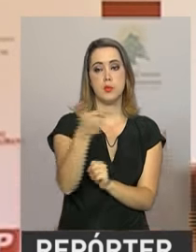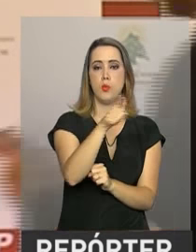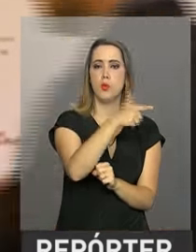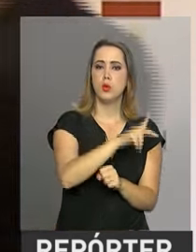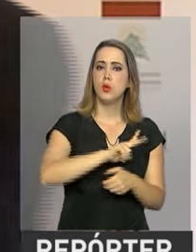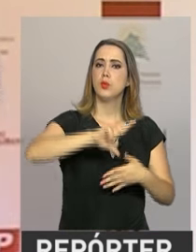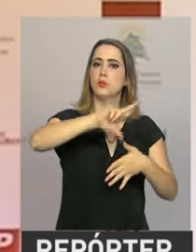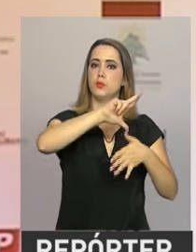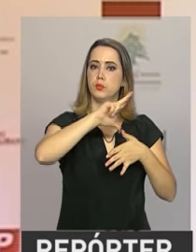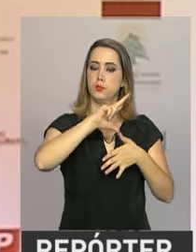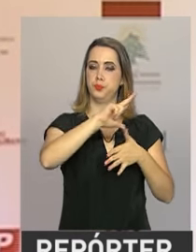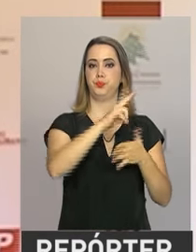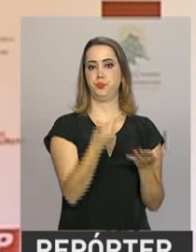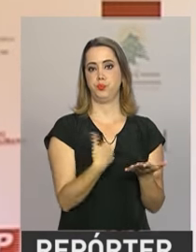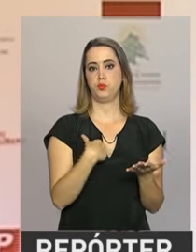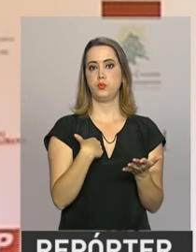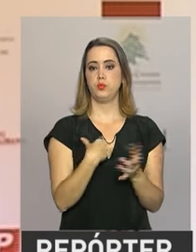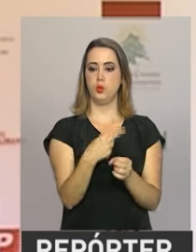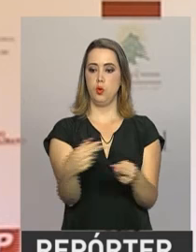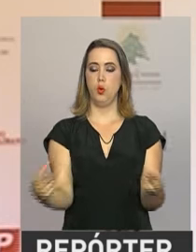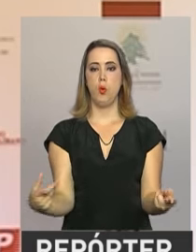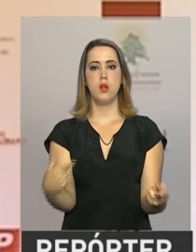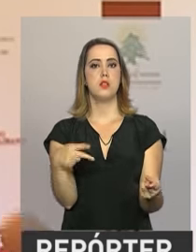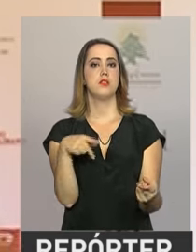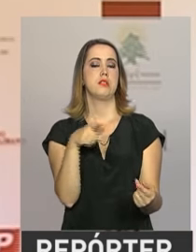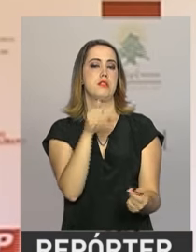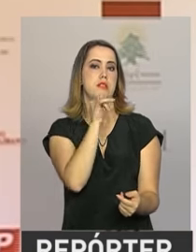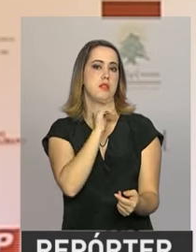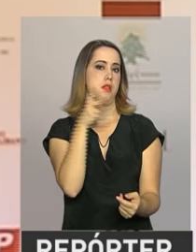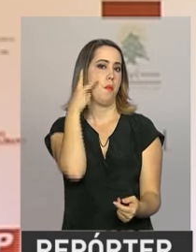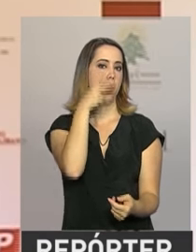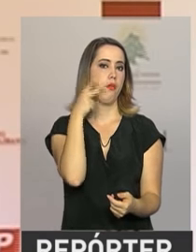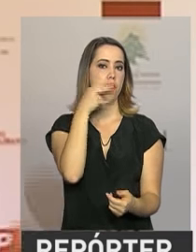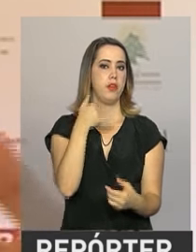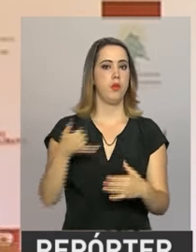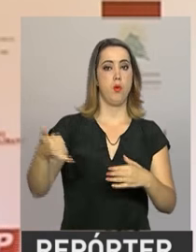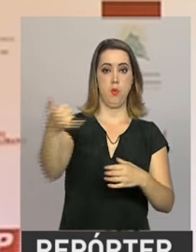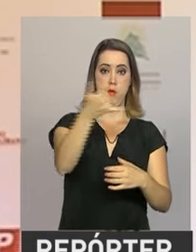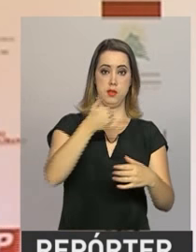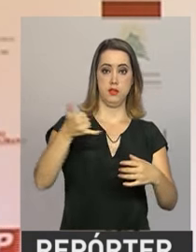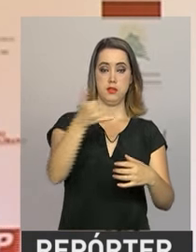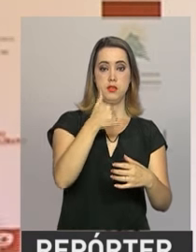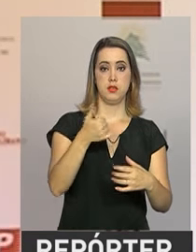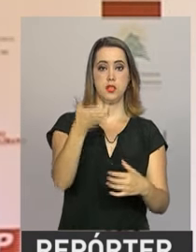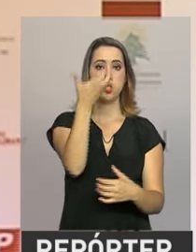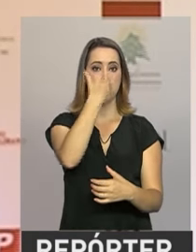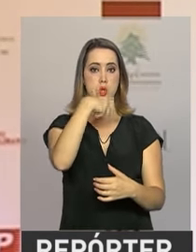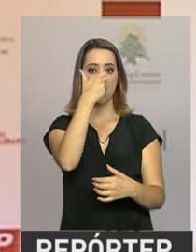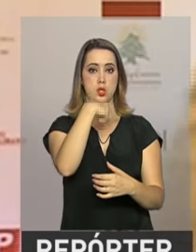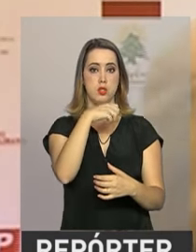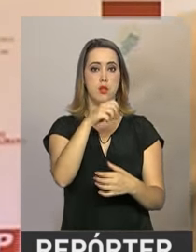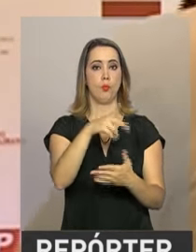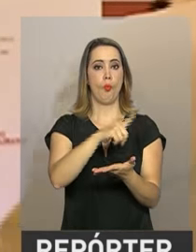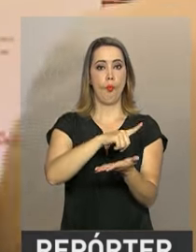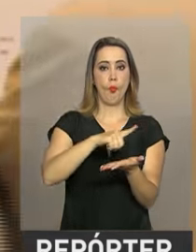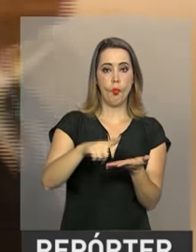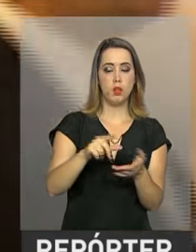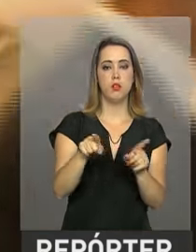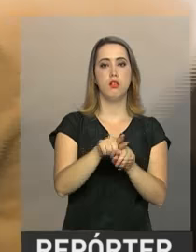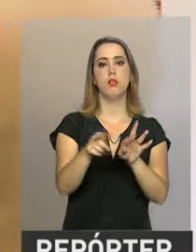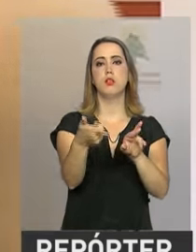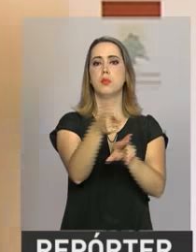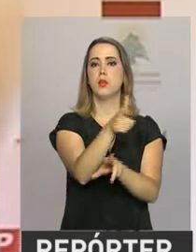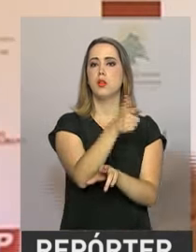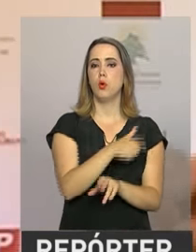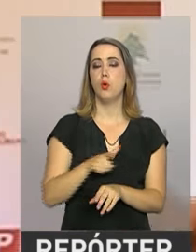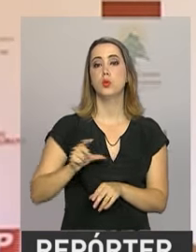os produtos que são mais competitivos, como vinho, como azeite de oliva, frutas secas e outros produtos, a preços